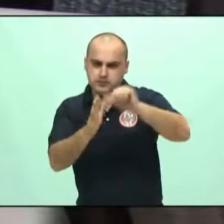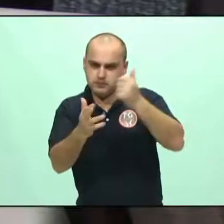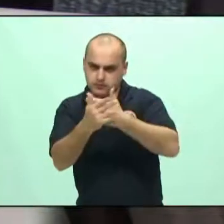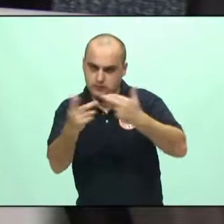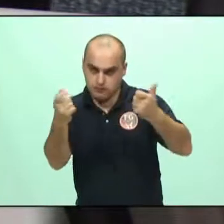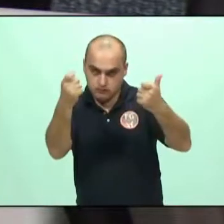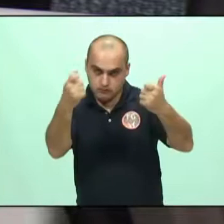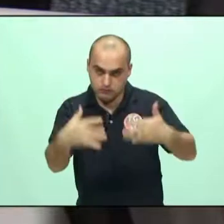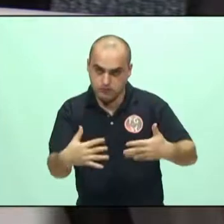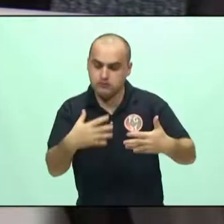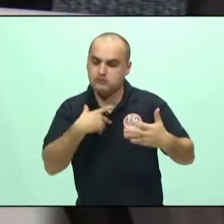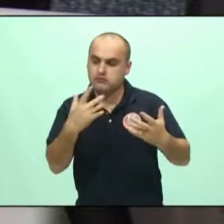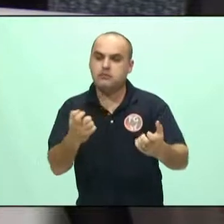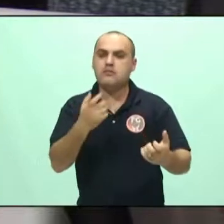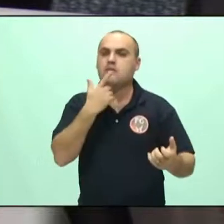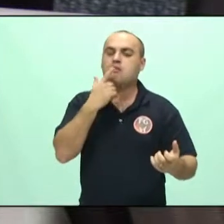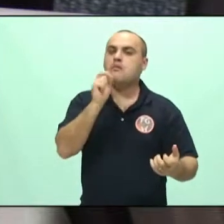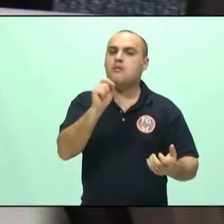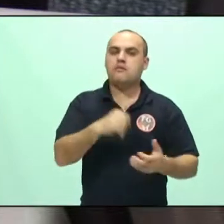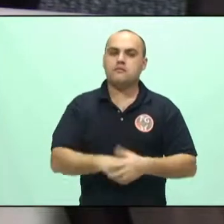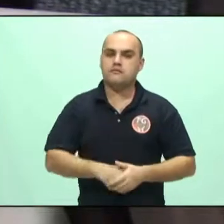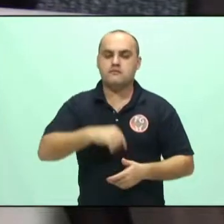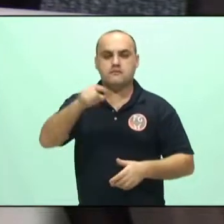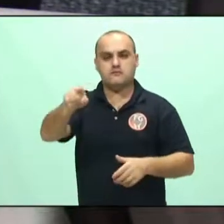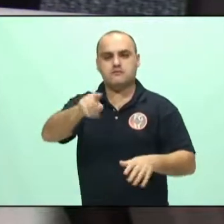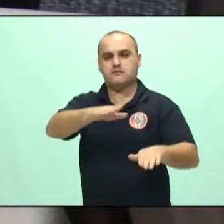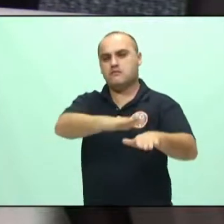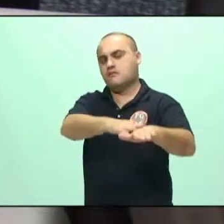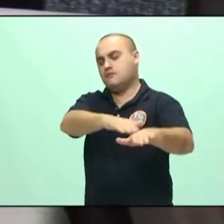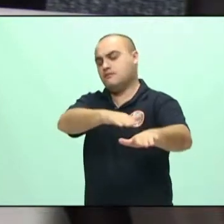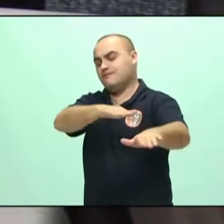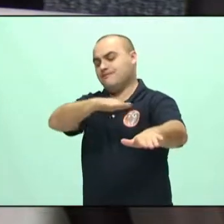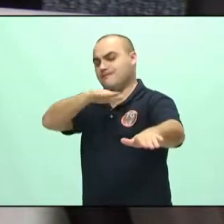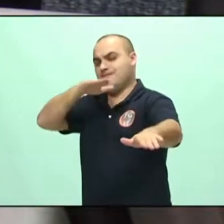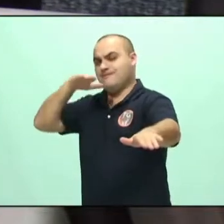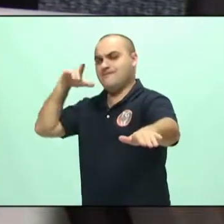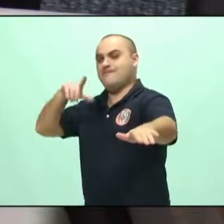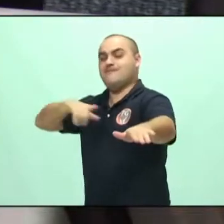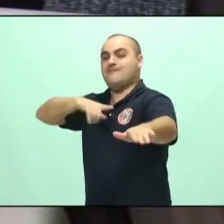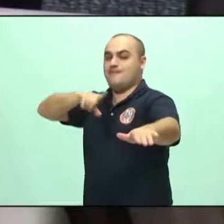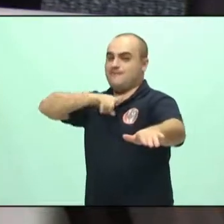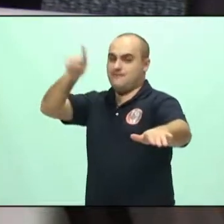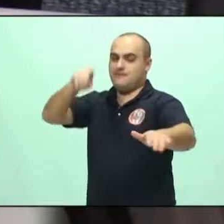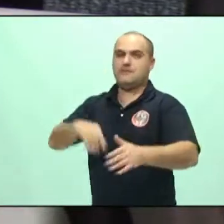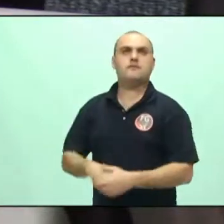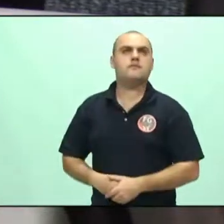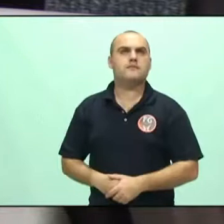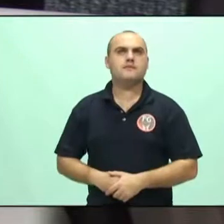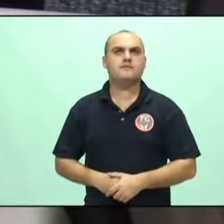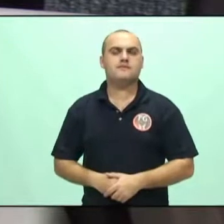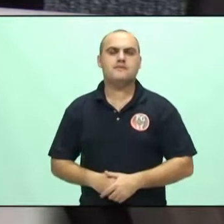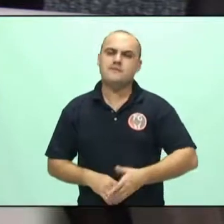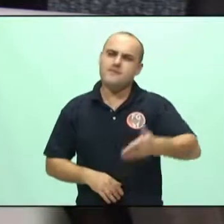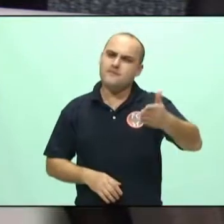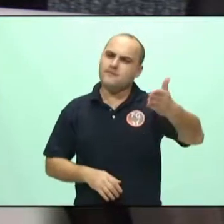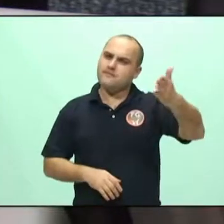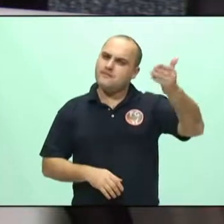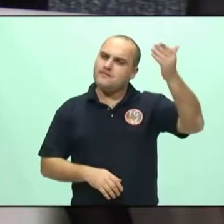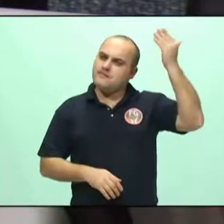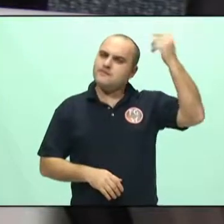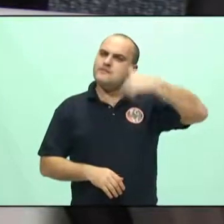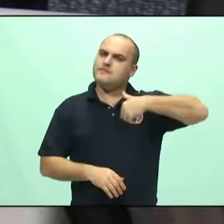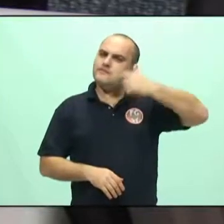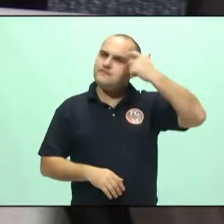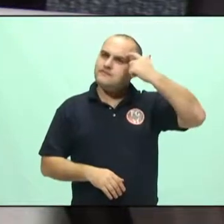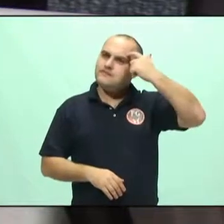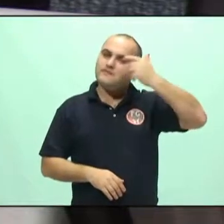em relação esse congestionamento absurdo que que existe lá eu tava até pensando Esses dias também eu fui lá atrás do Santa Regina